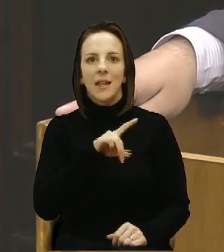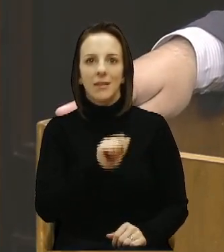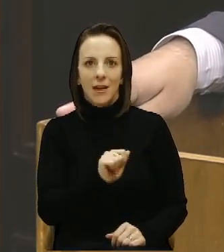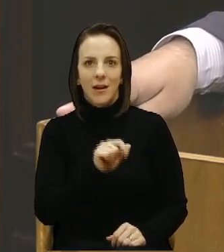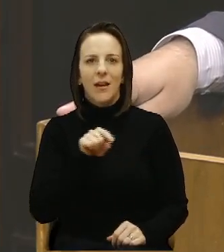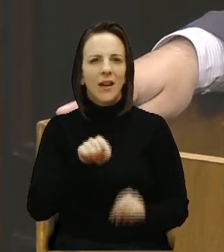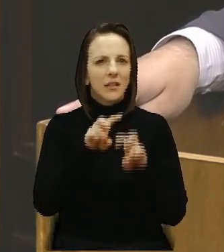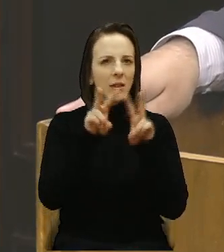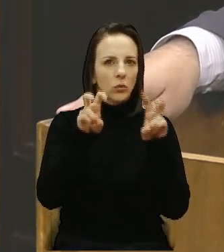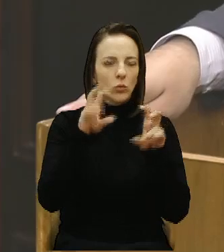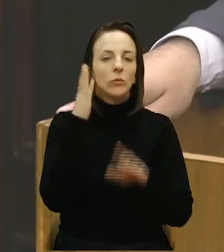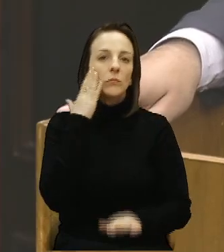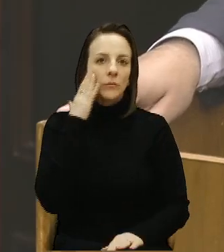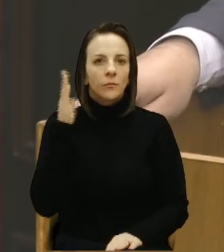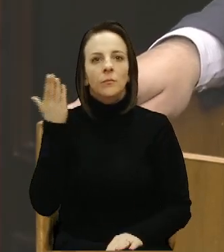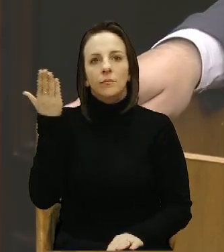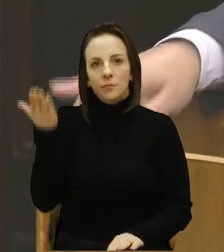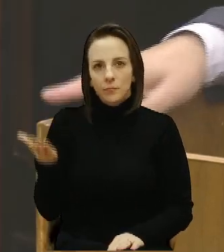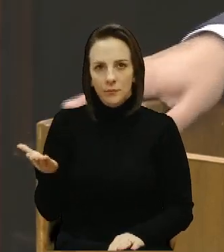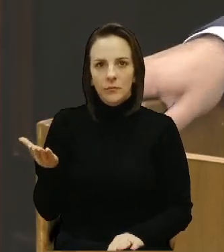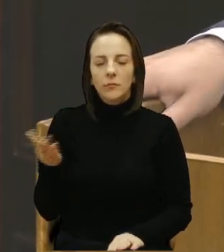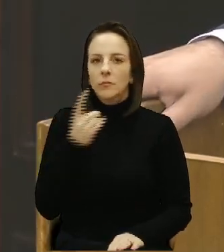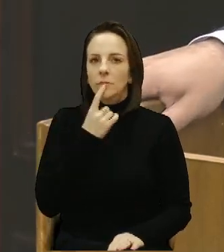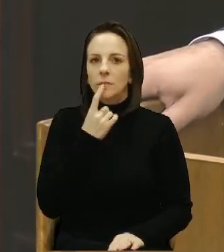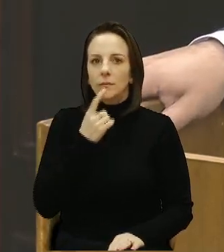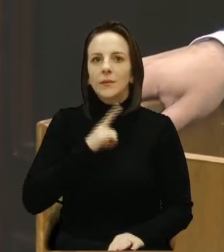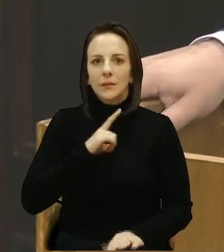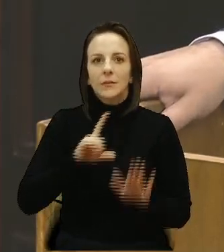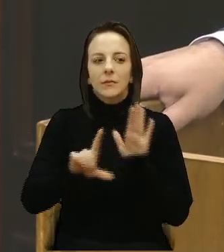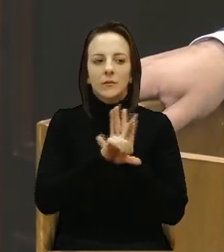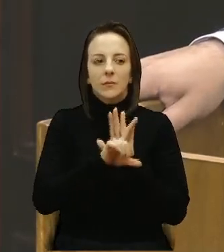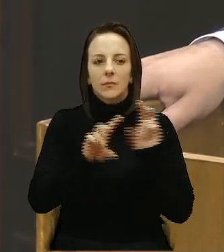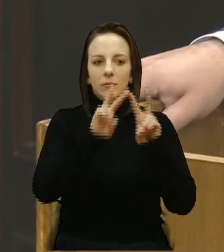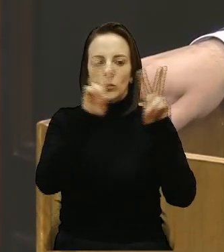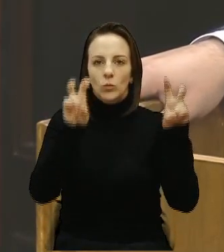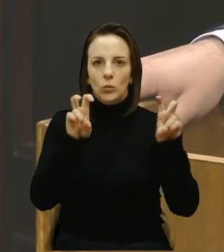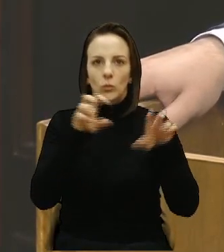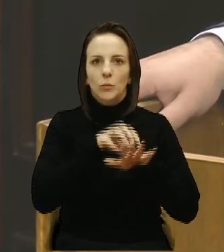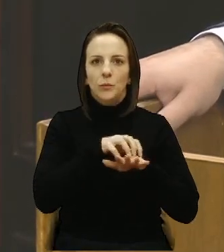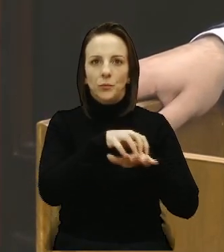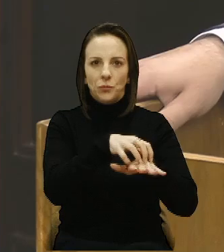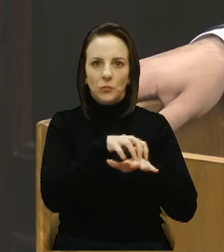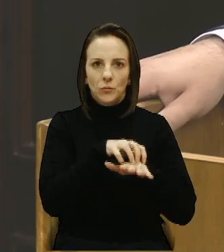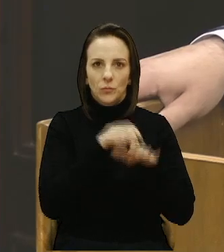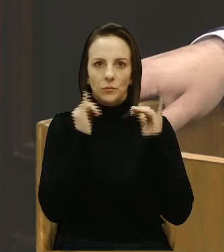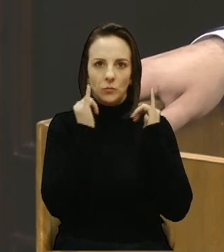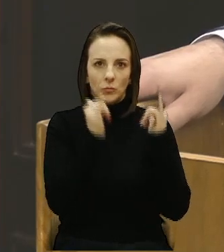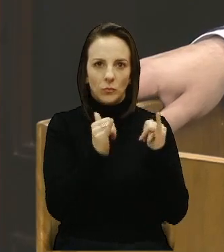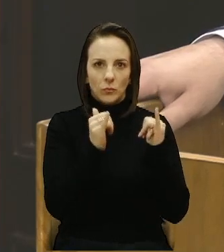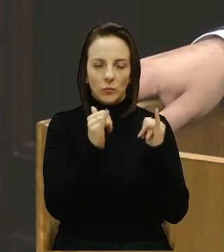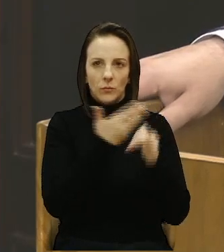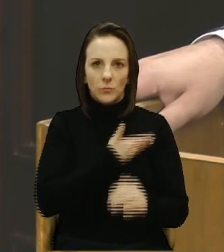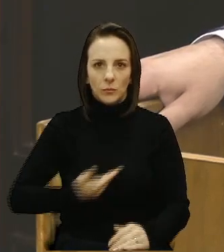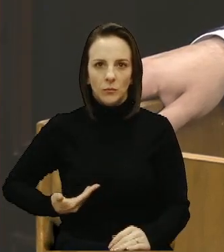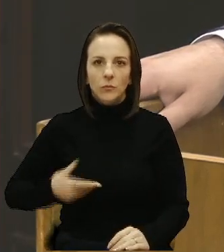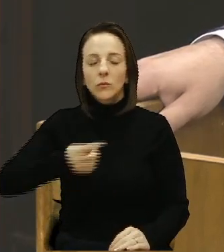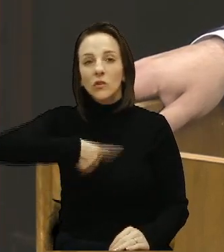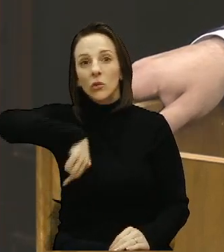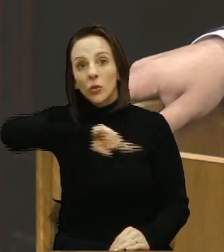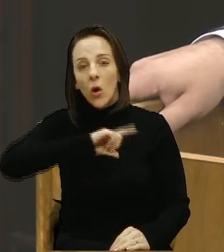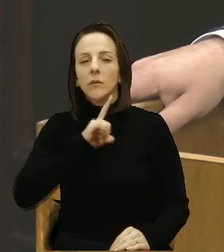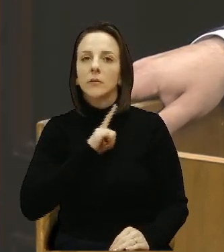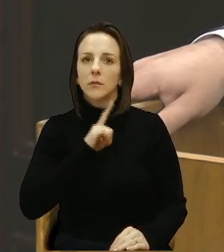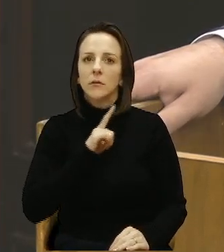tem lei no tema do transporte público, então nós temos responsabilidade e fomos uma